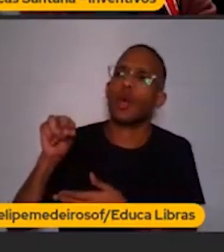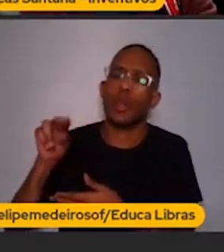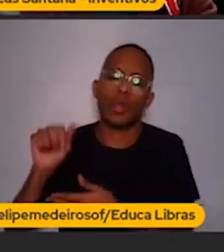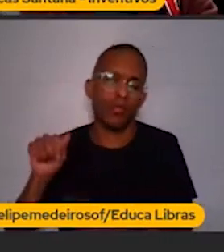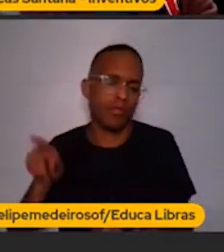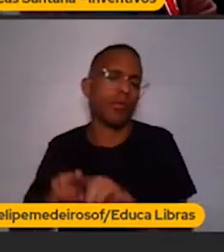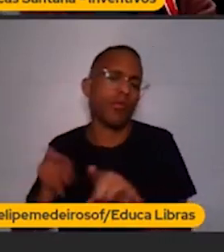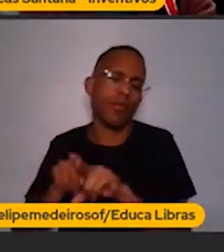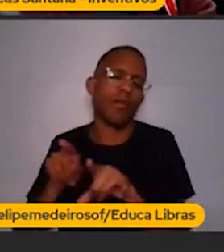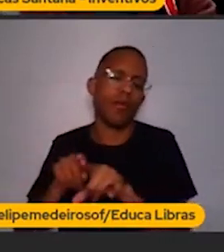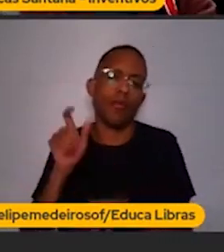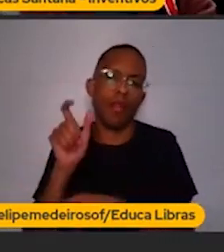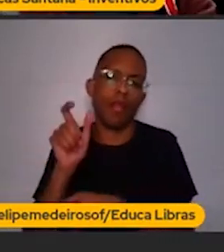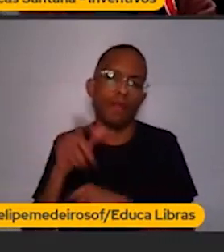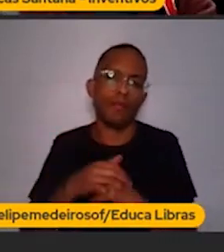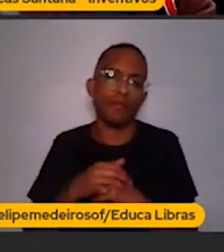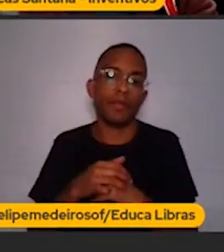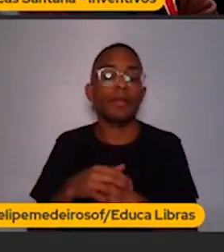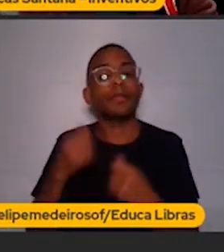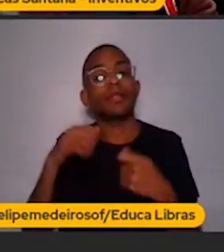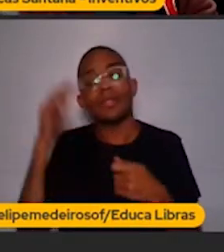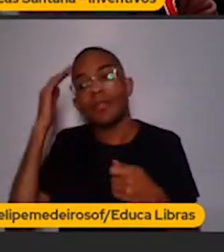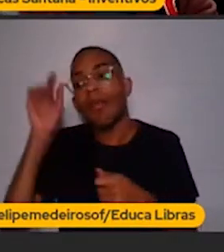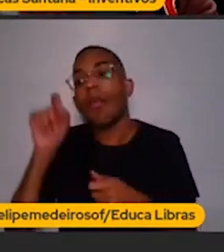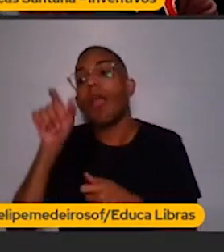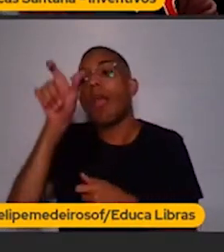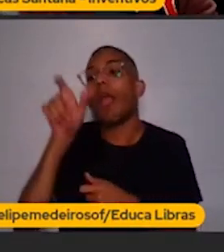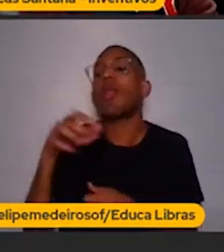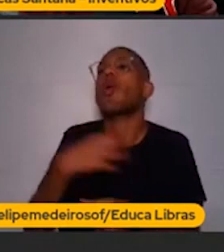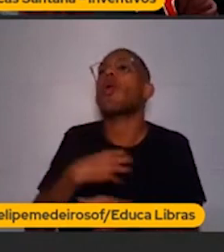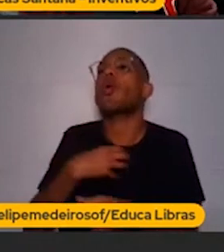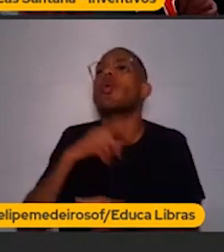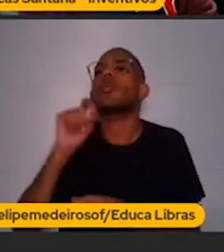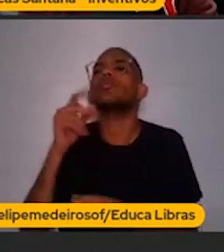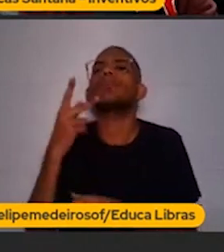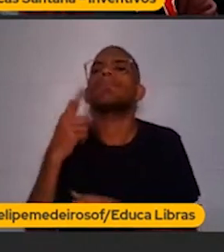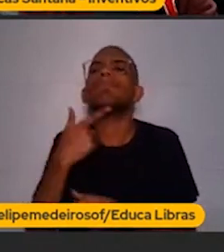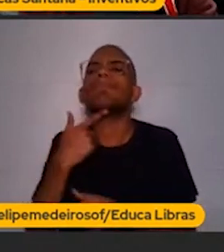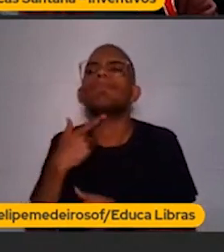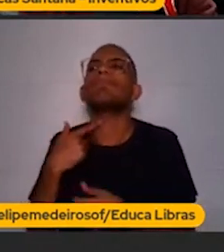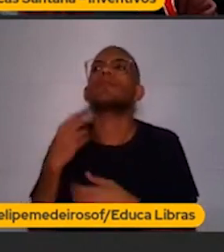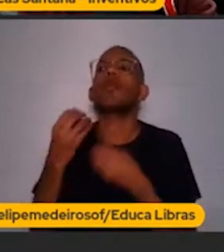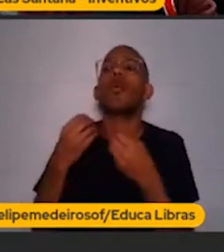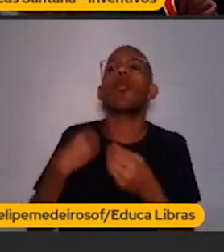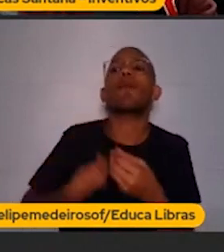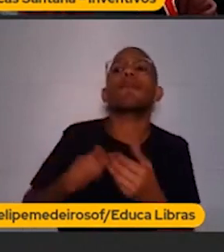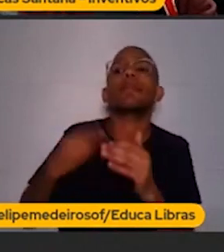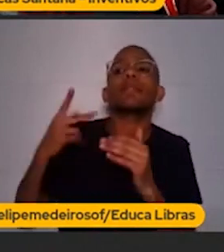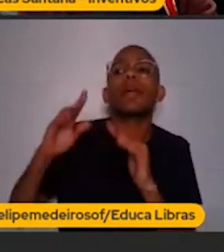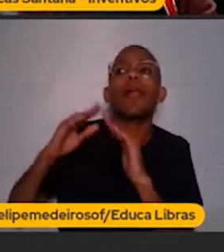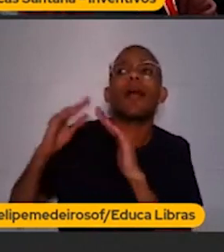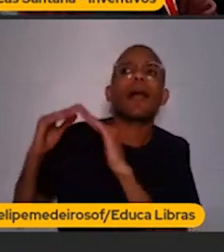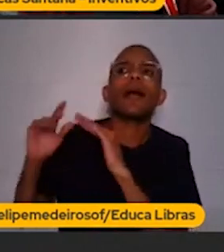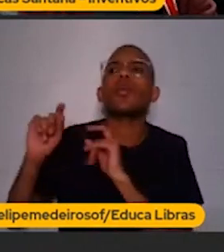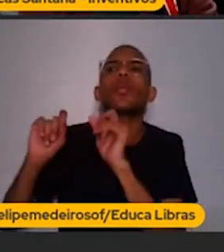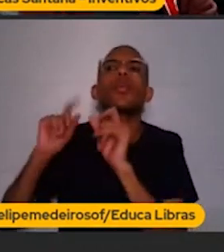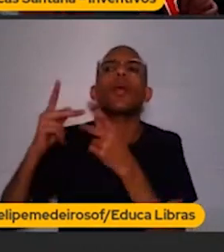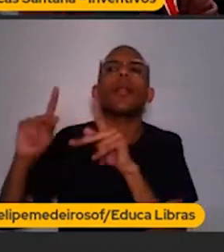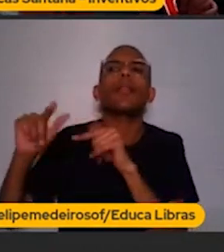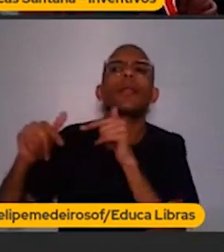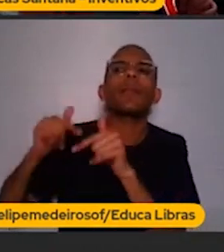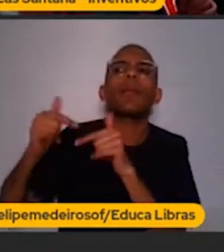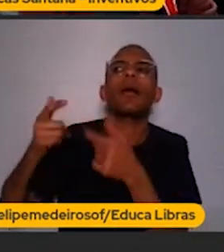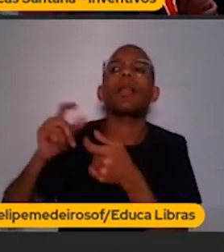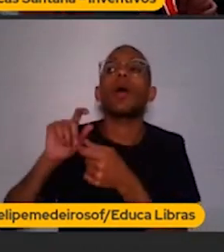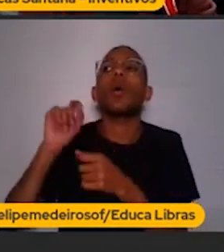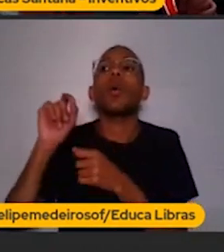é beleza, eu preciso entender quem é essa pessoa, quais são os interesses, onde ela mora, com que ela trabalha, o que ela já